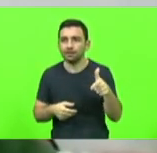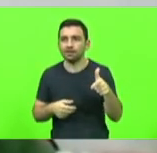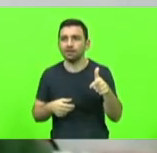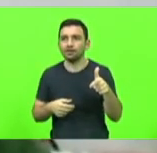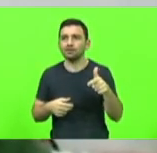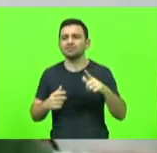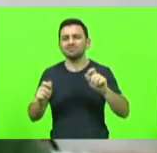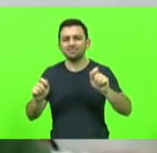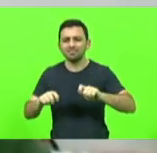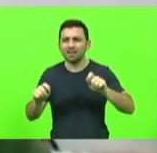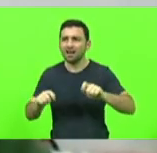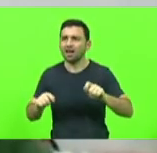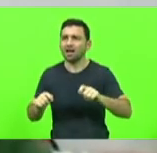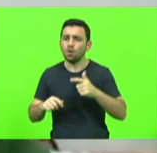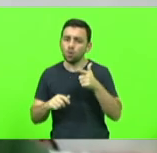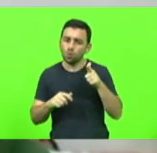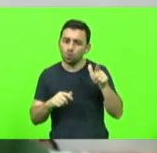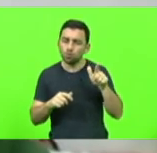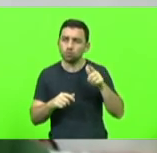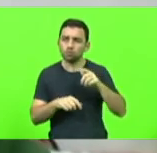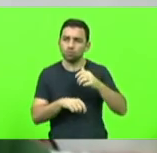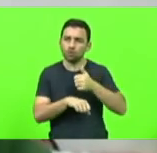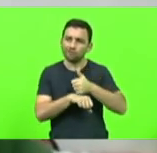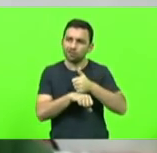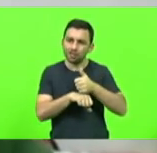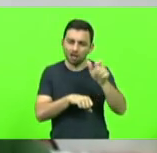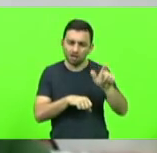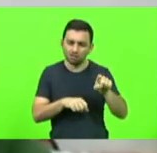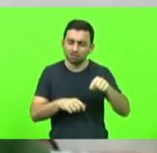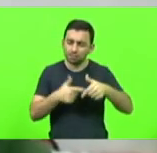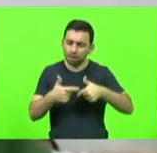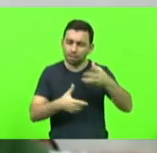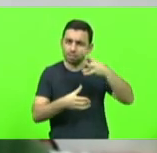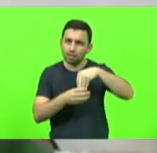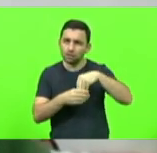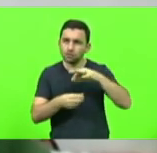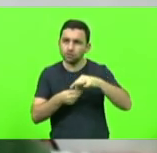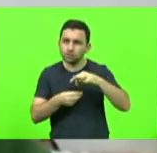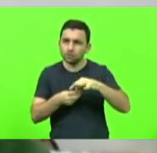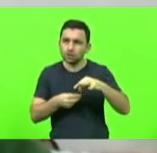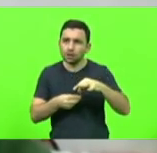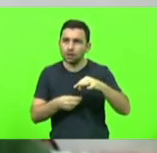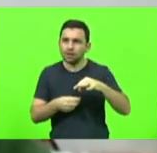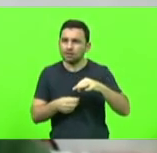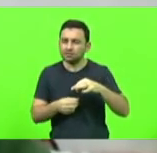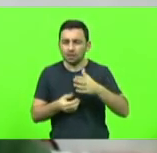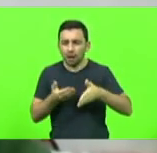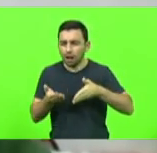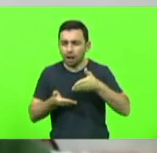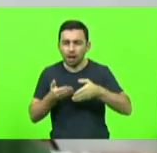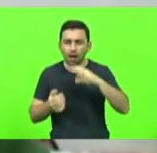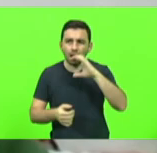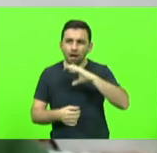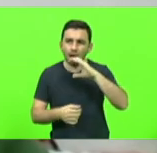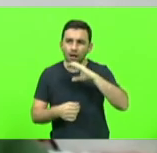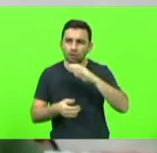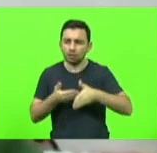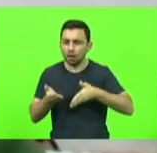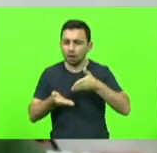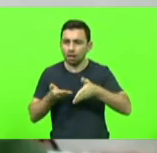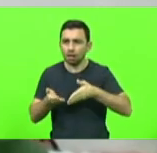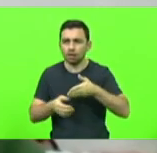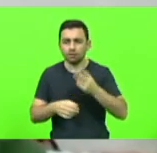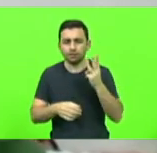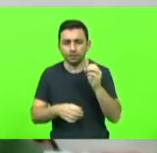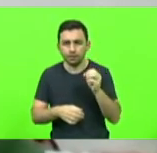formas do profissional fonoaudiólogo trabalhar dentro de uma instituição que não só atendendo a cada meia hora, né? Talvez ele pudesse